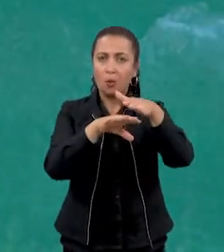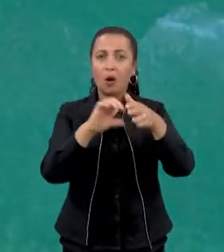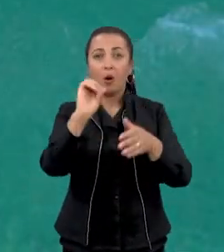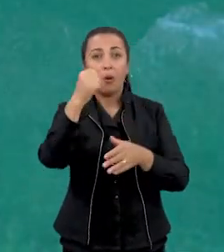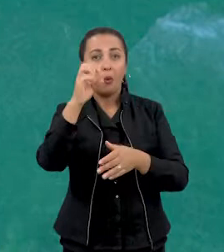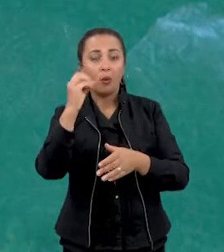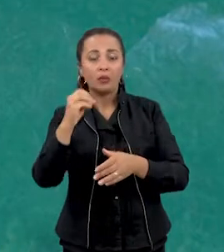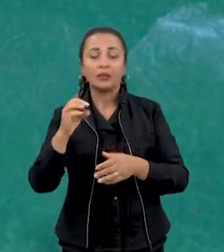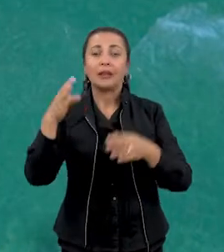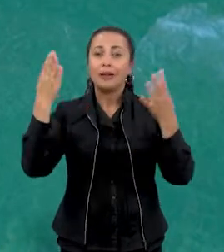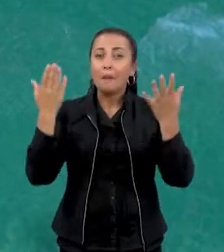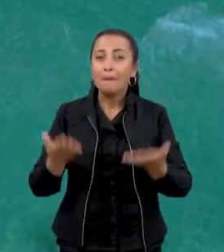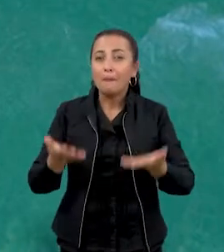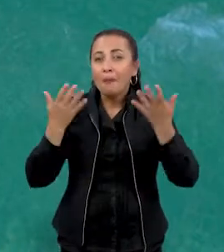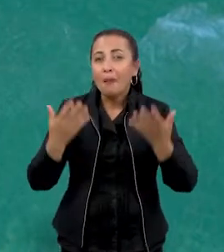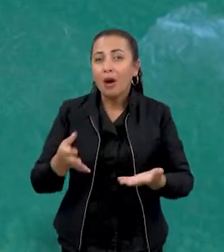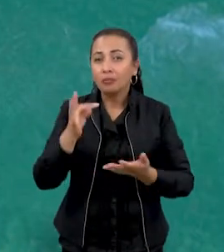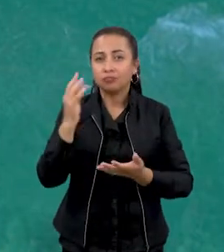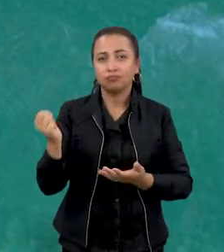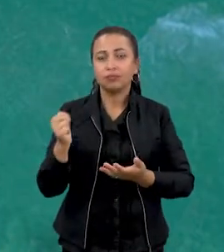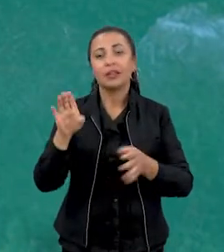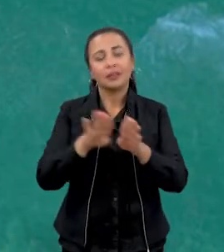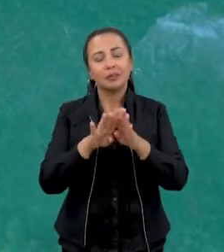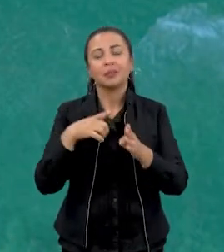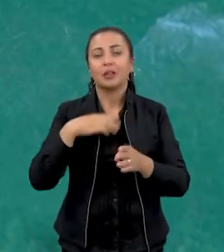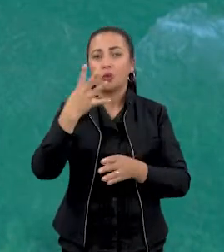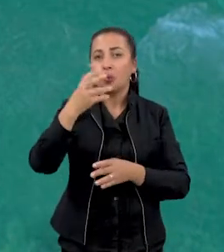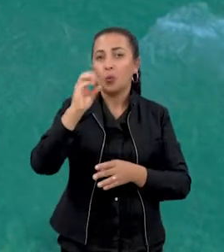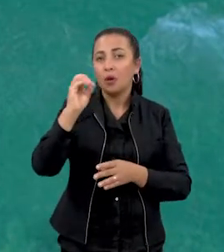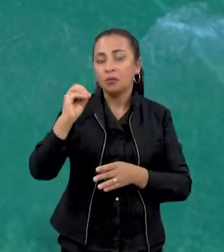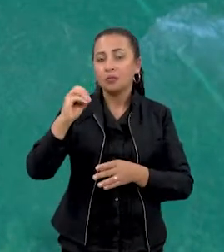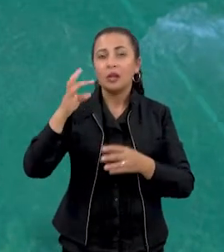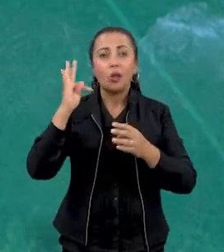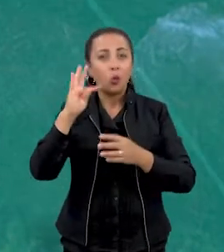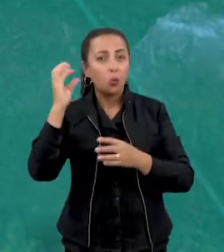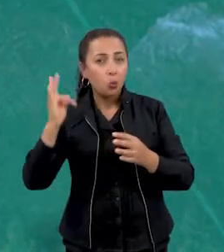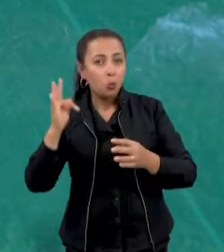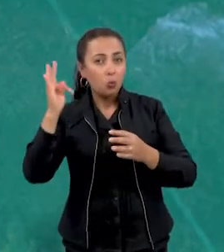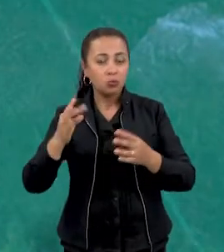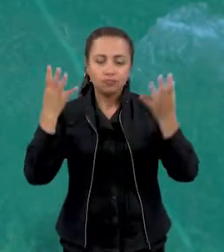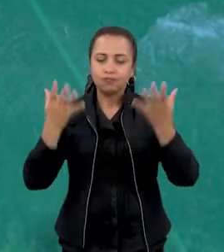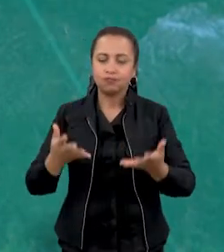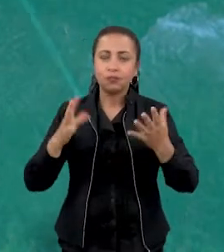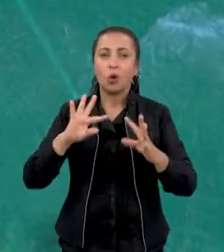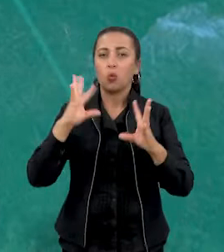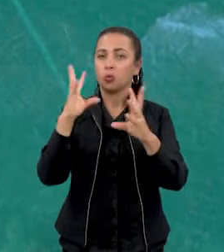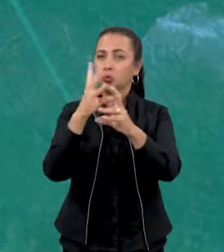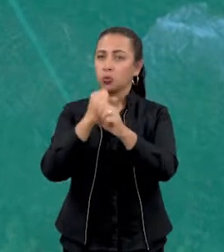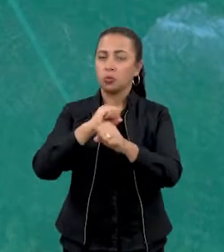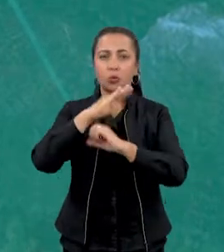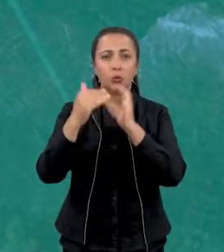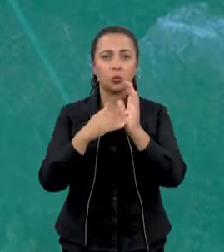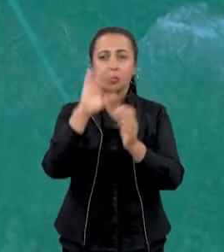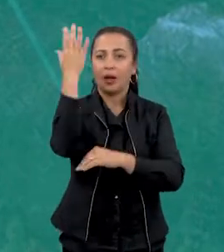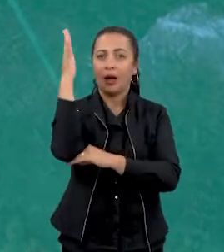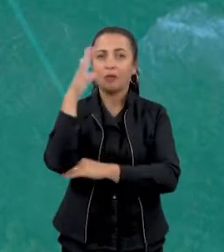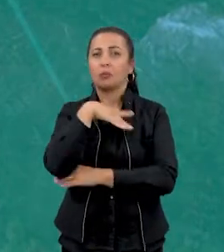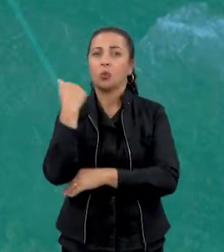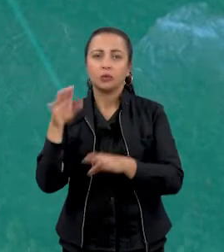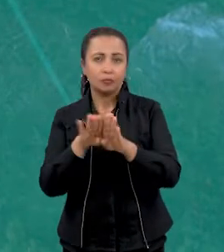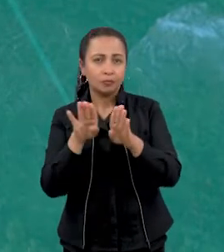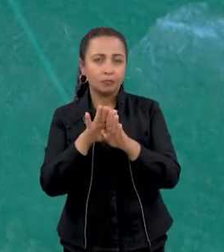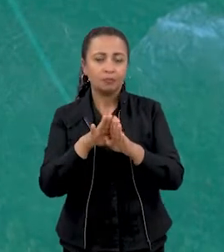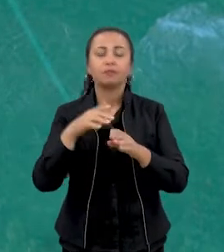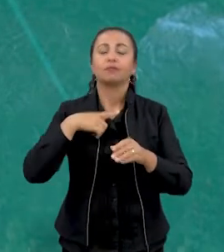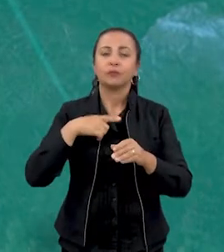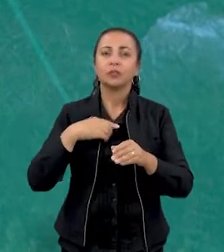80 toneladas de carbono, como tivemos cabruca de 400 toneladas. Quando a gente quantifica tudo, inclusive madeira morta. Então